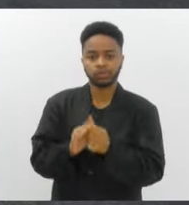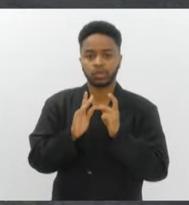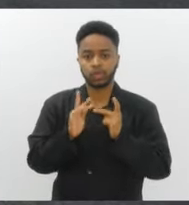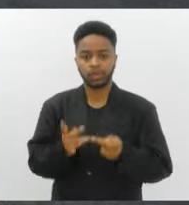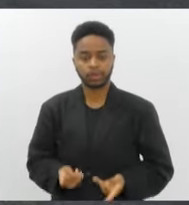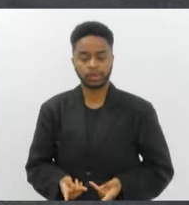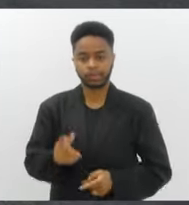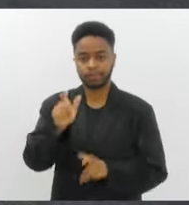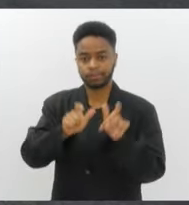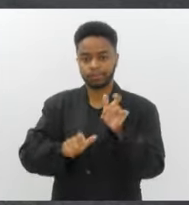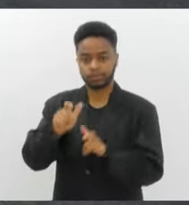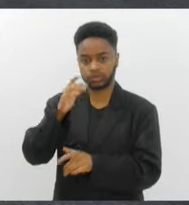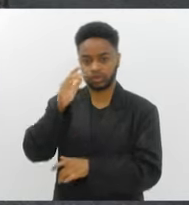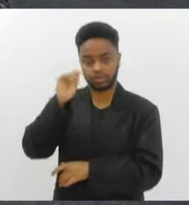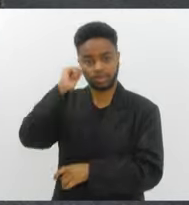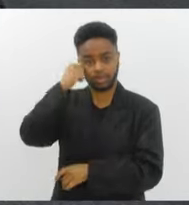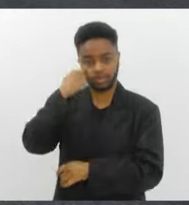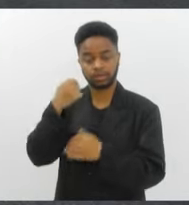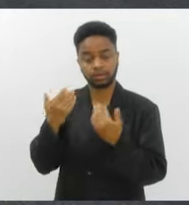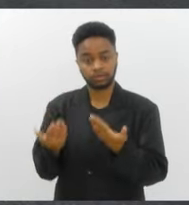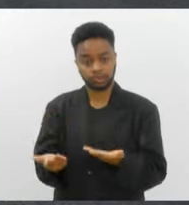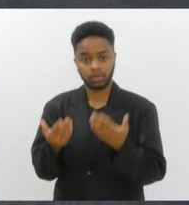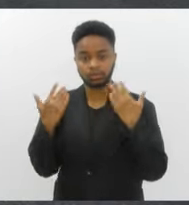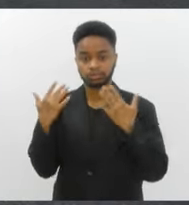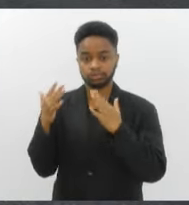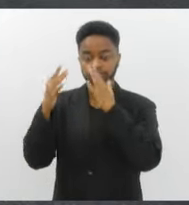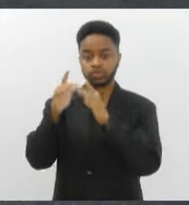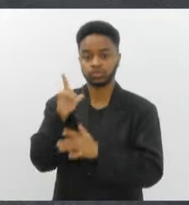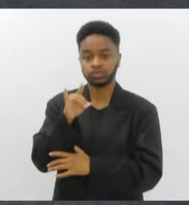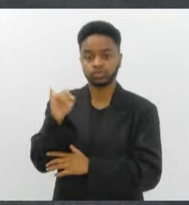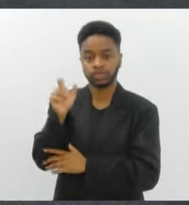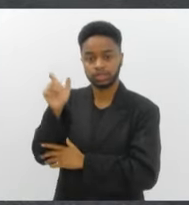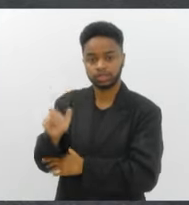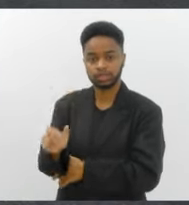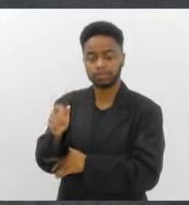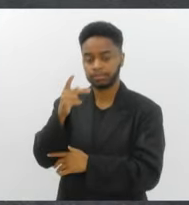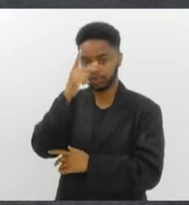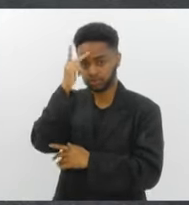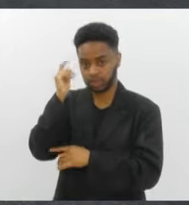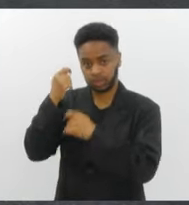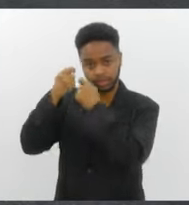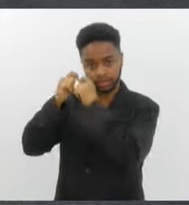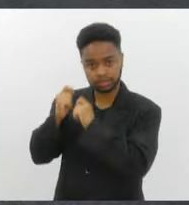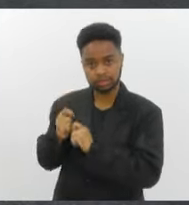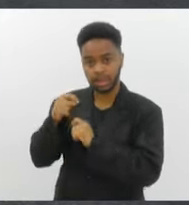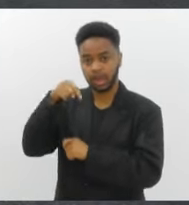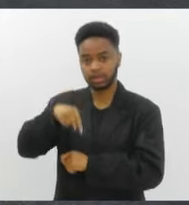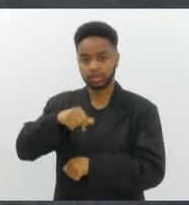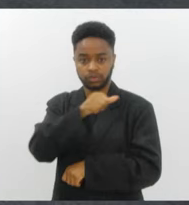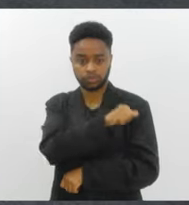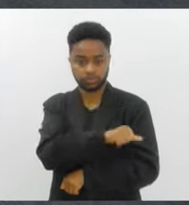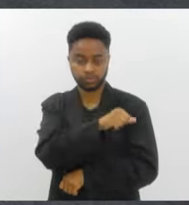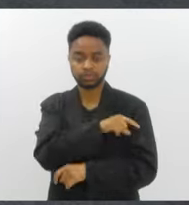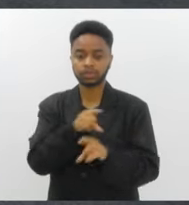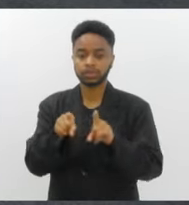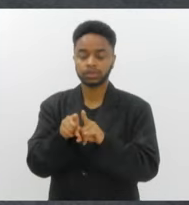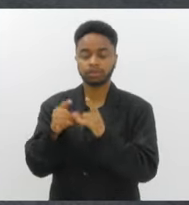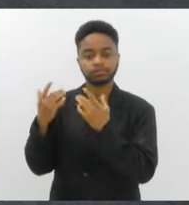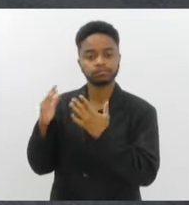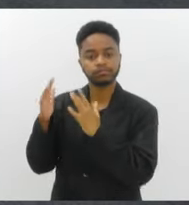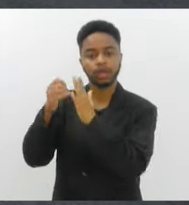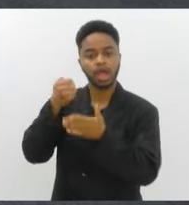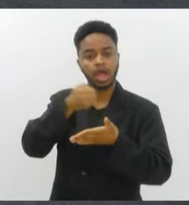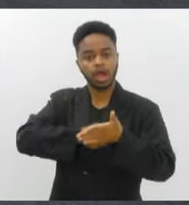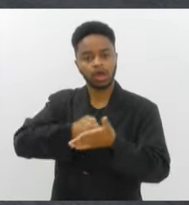pessoas negras. Então, celebrar o Dia da Pessoa Transista, não só no estado do Rio de Janeiro, mas celebrar a luta